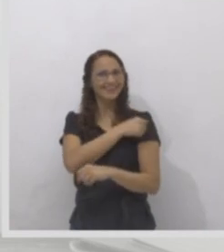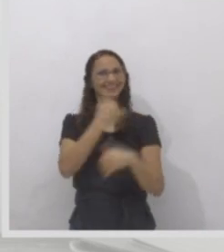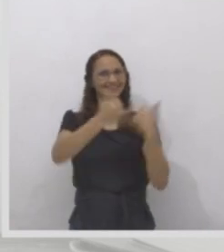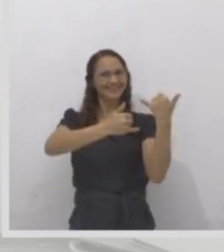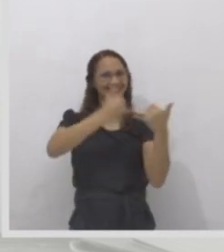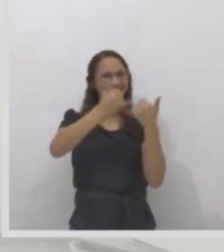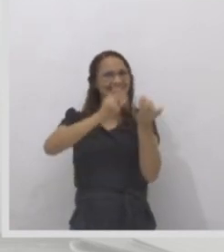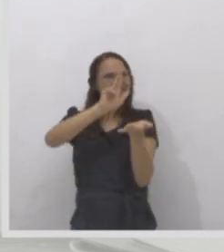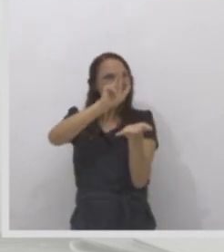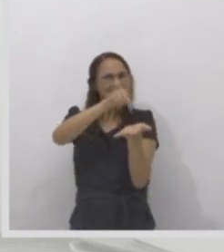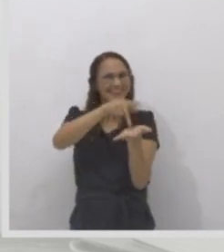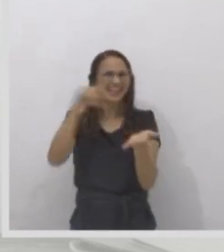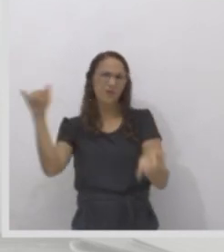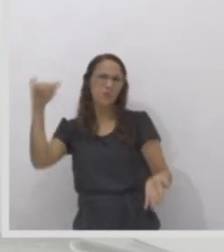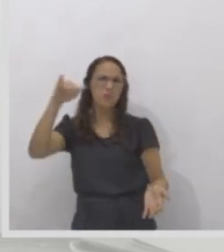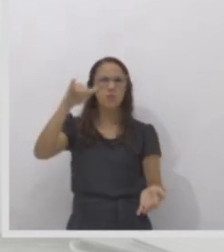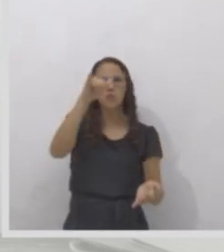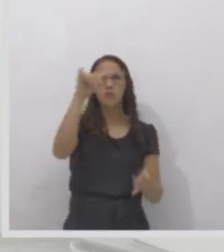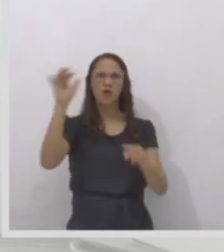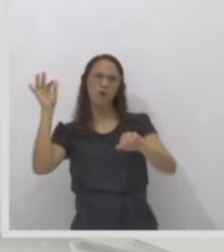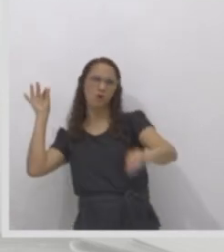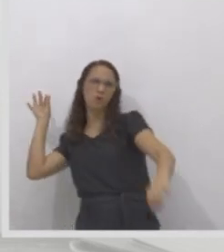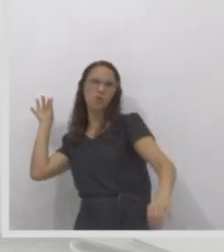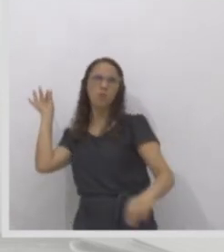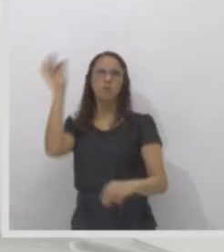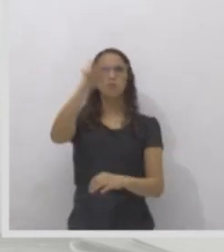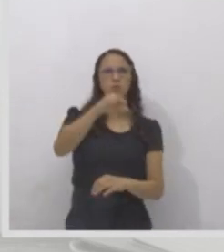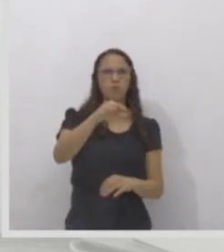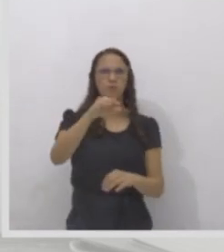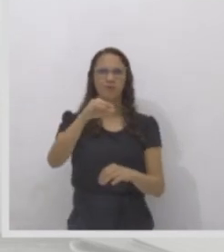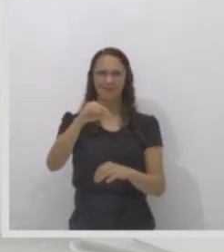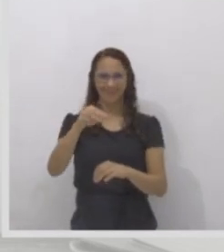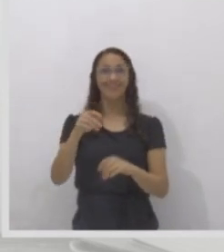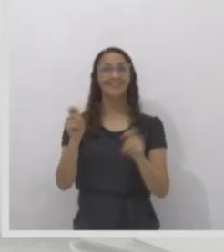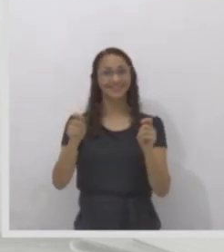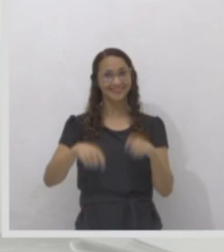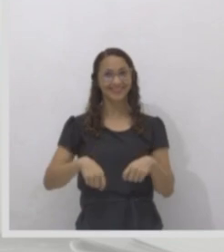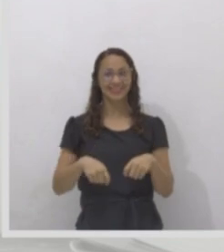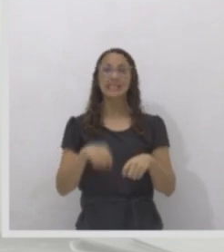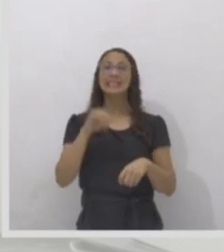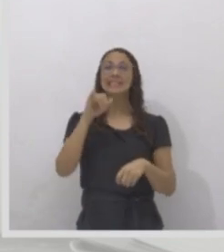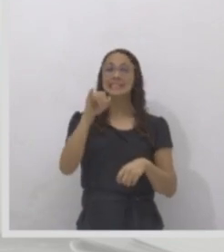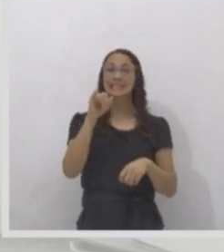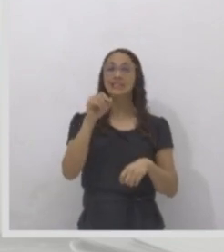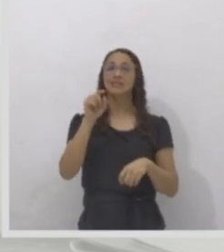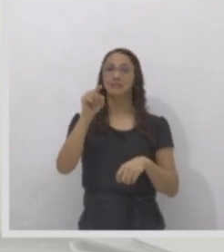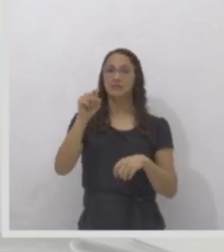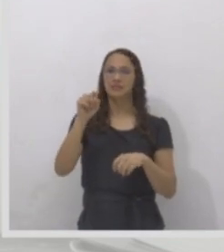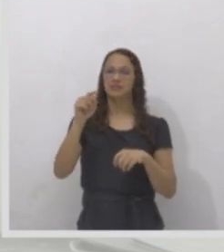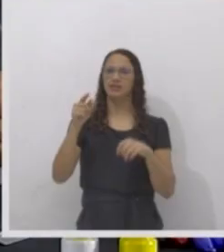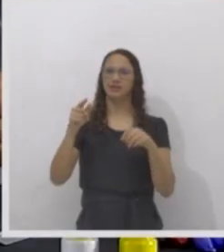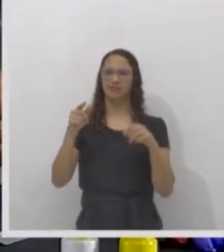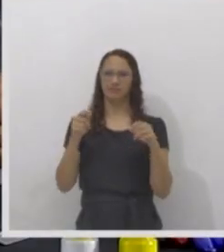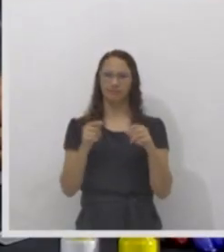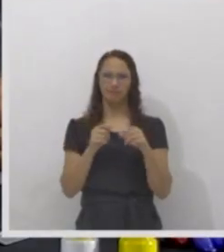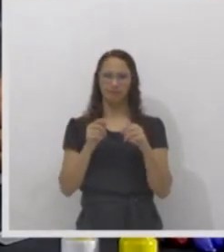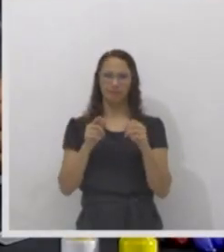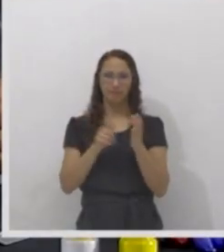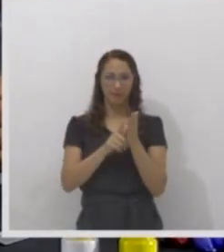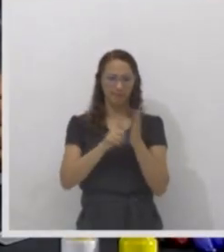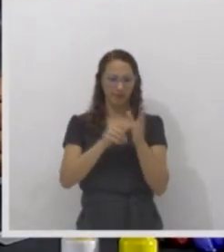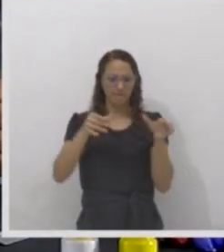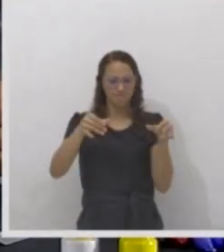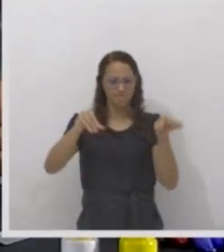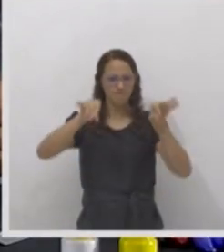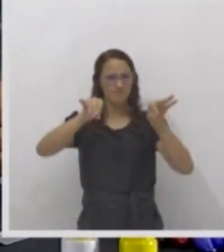você fez de papelão, vire essa pontinha da asa aqui para que ele também possa planar. Bom, gente, muito